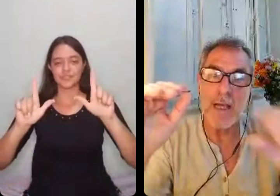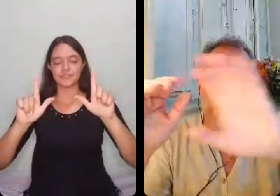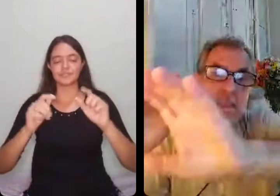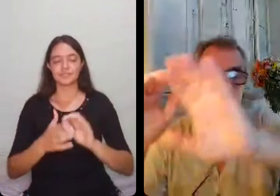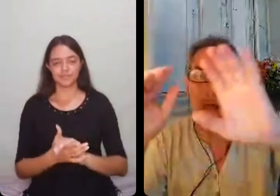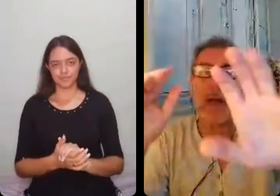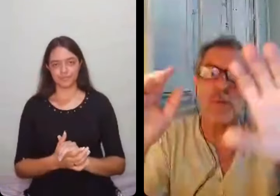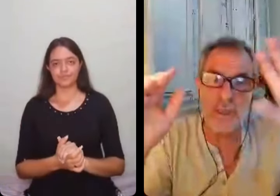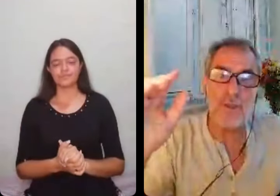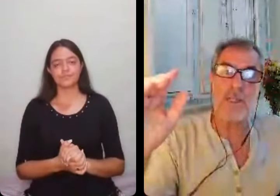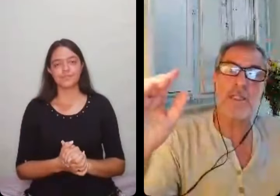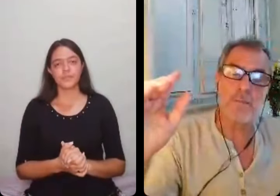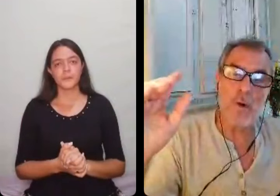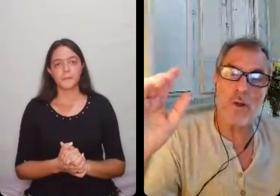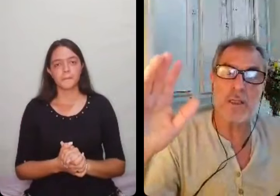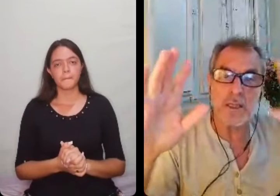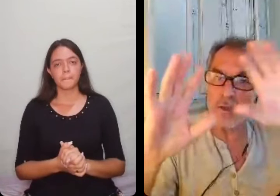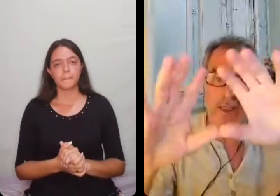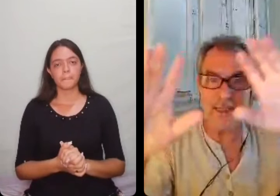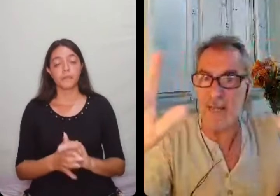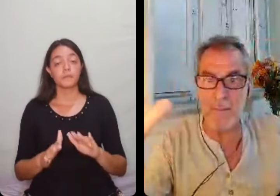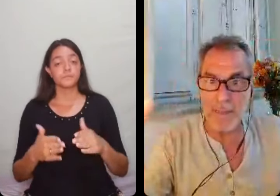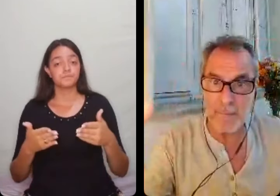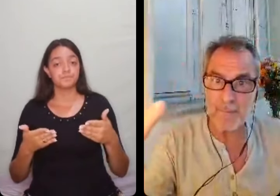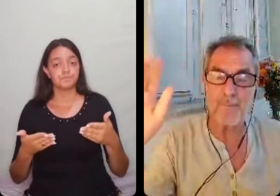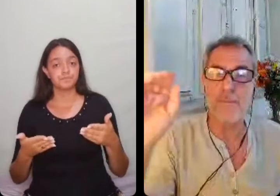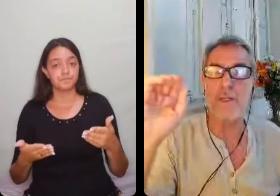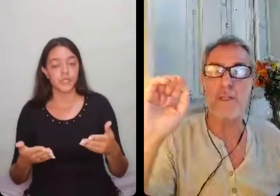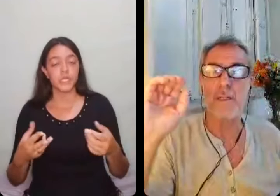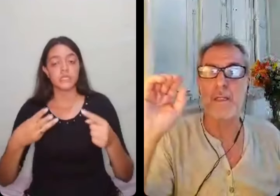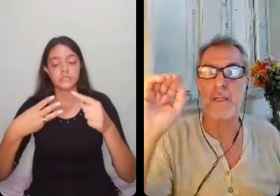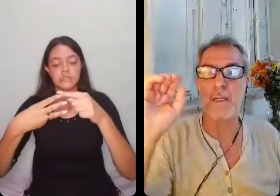e aí é que separamos esses três bloques, esses três temas